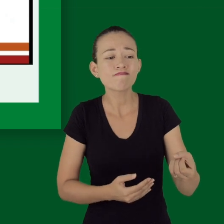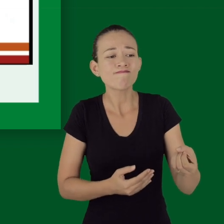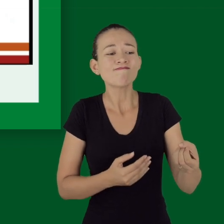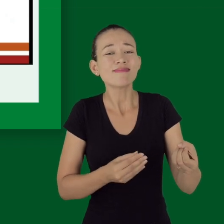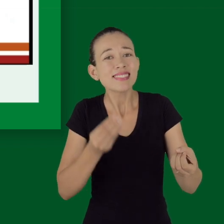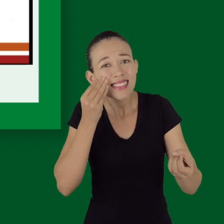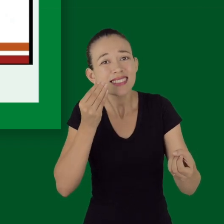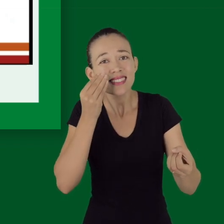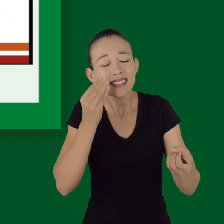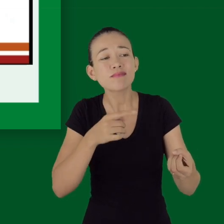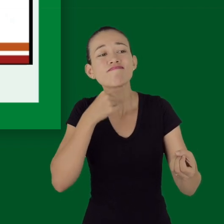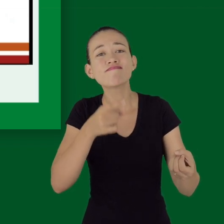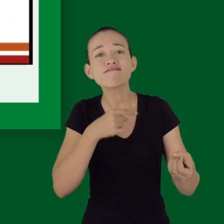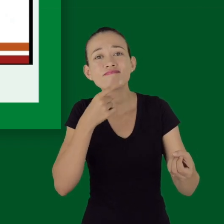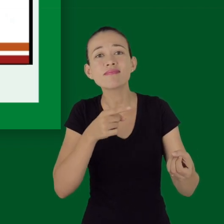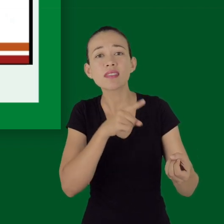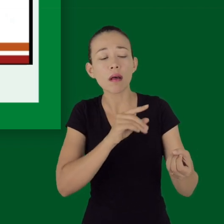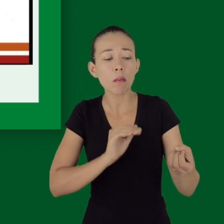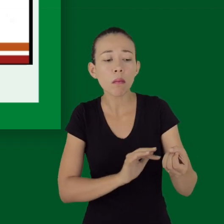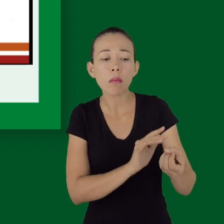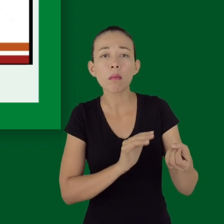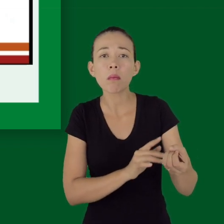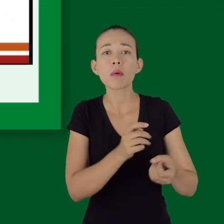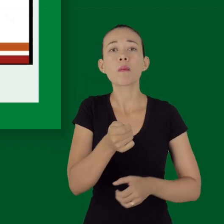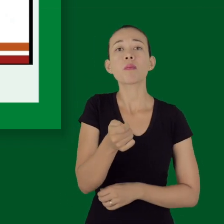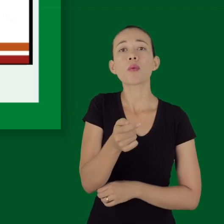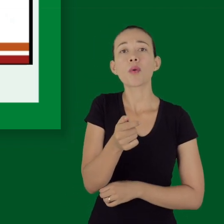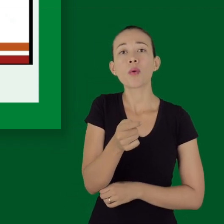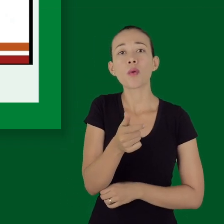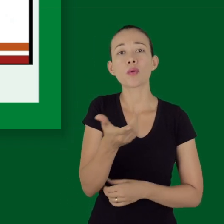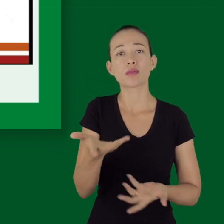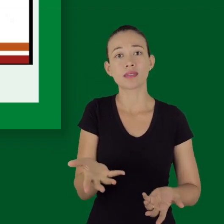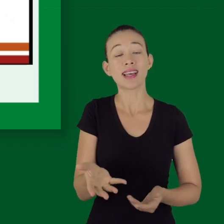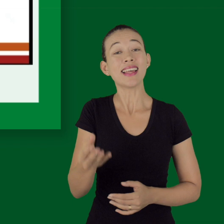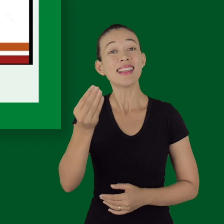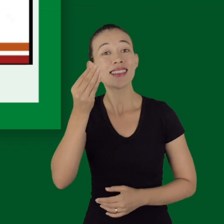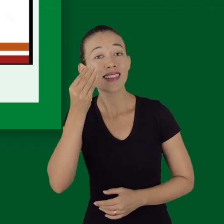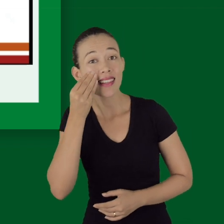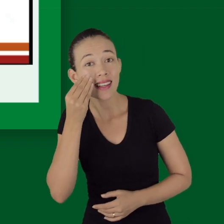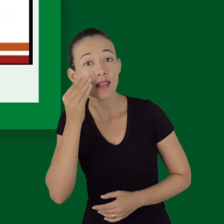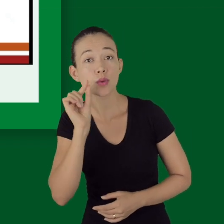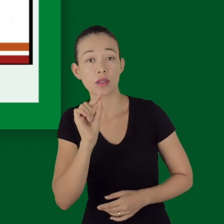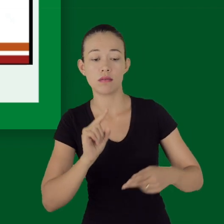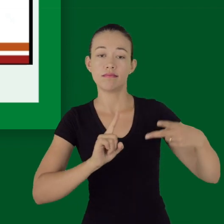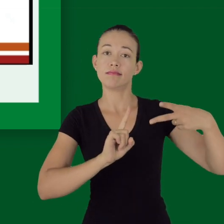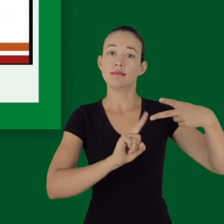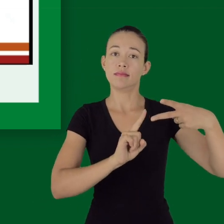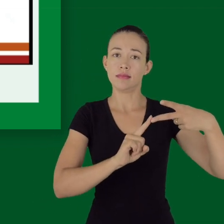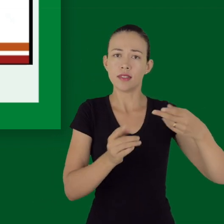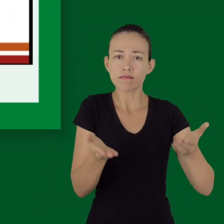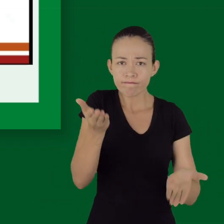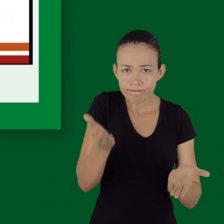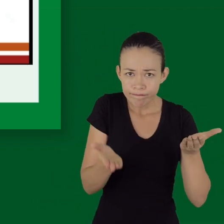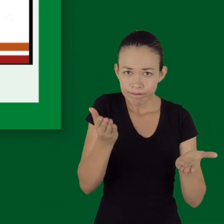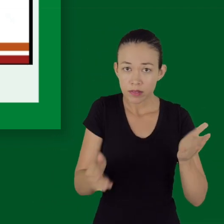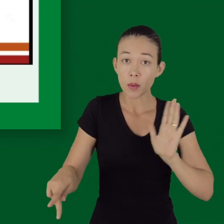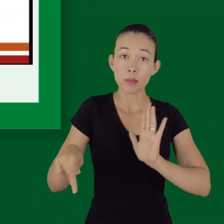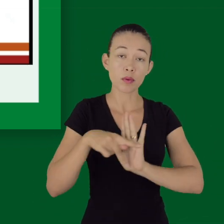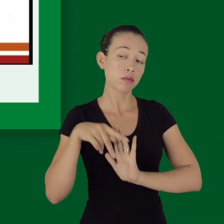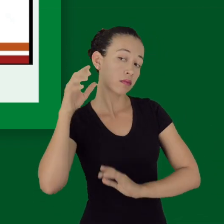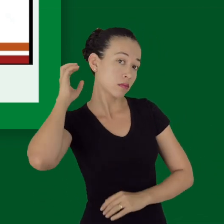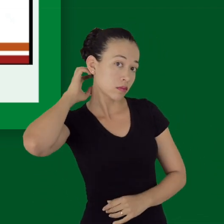aquela resposta de tentativa de compensação, resposta simpática, que é uma resposta bulbar,